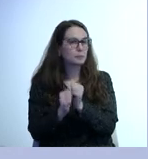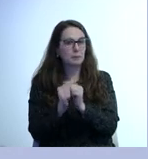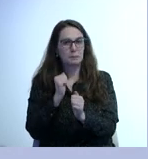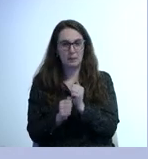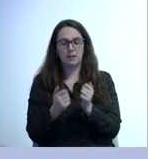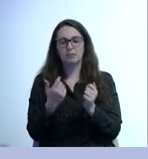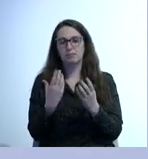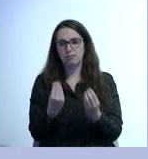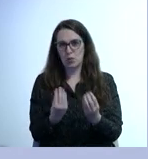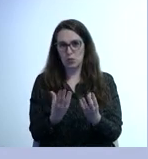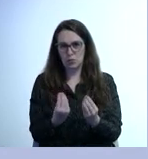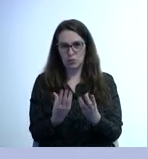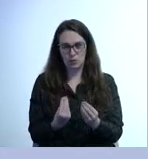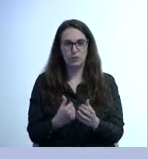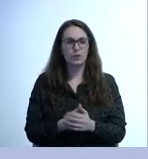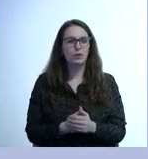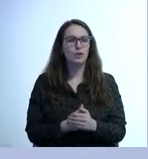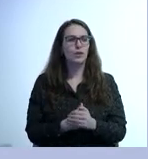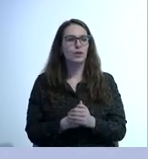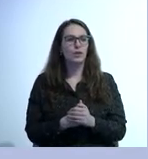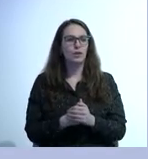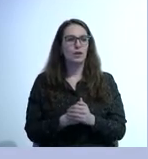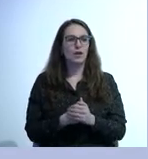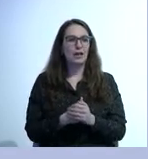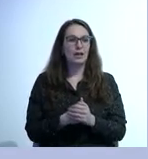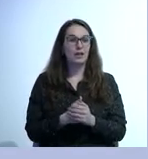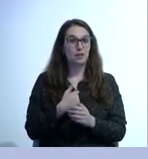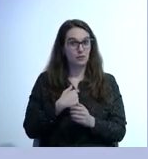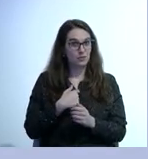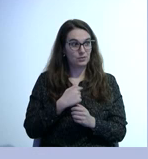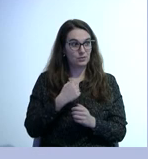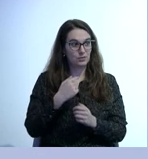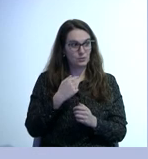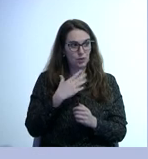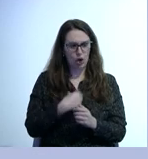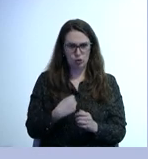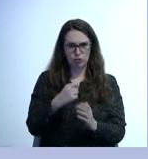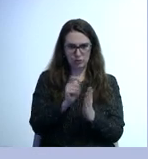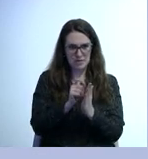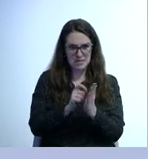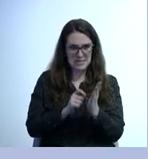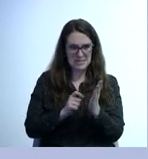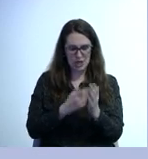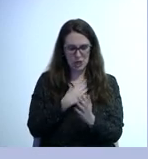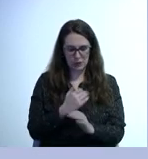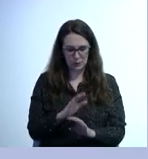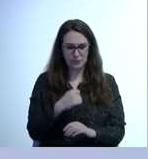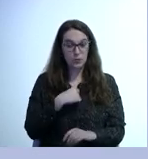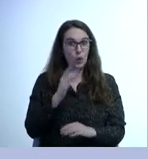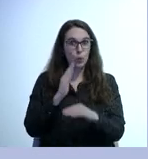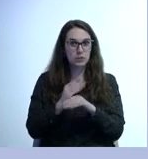estranhíssima. A última do que eu tomei conhecimento é que eu gosto de escrever as memórias descritivas, de escrever os